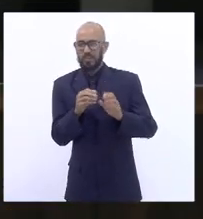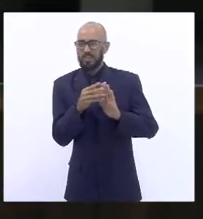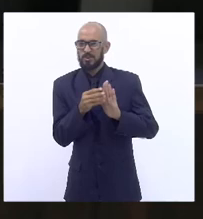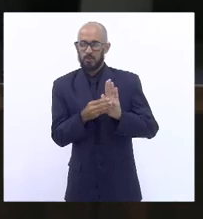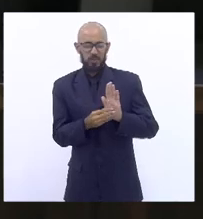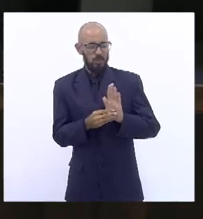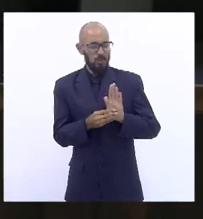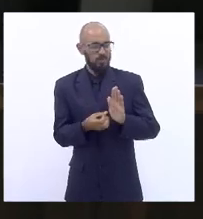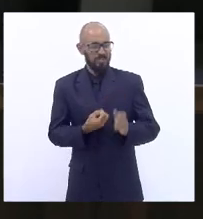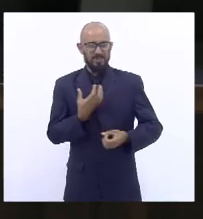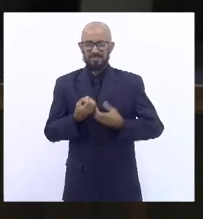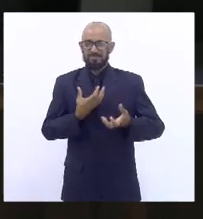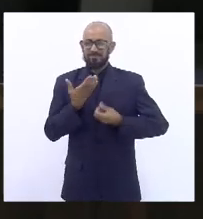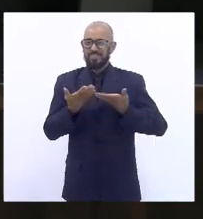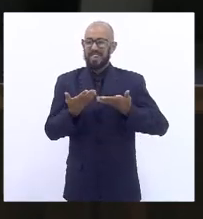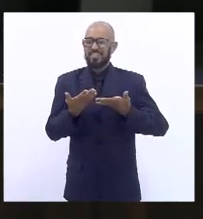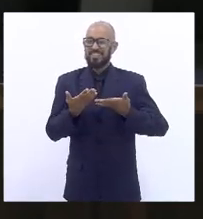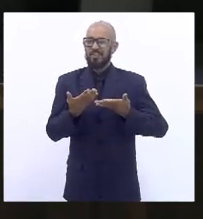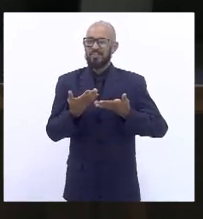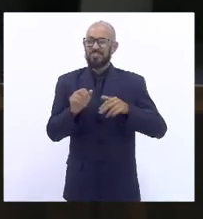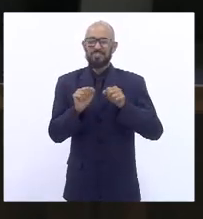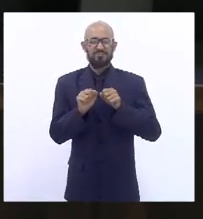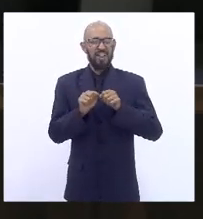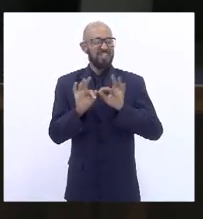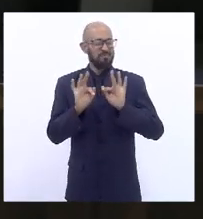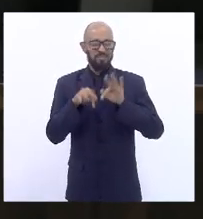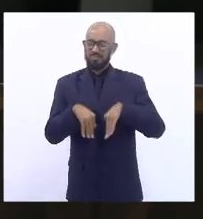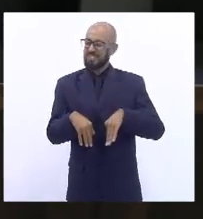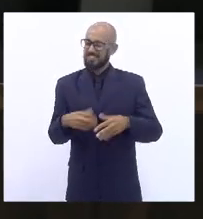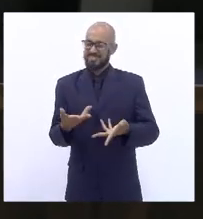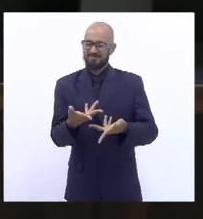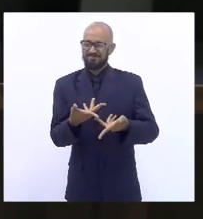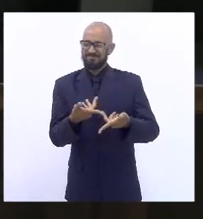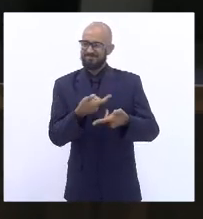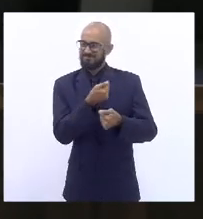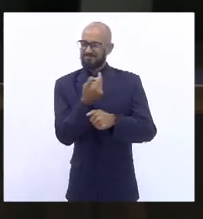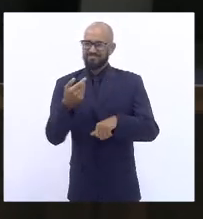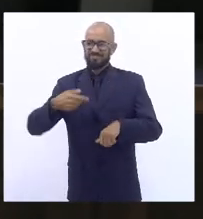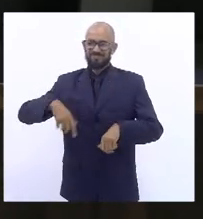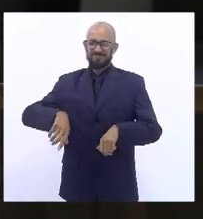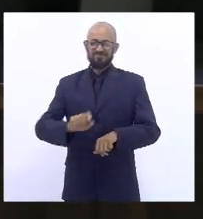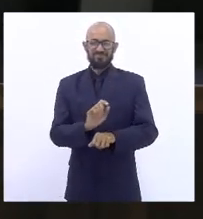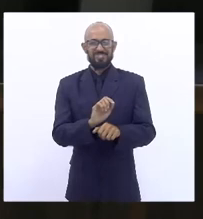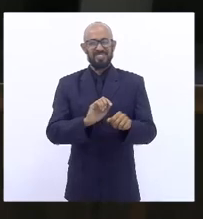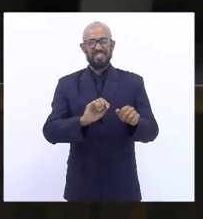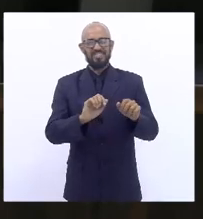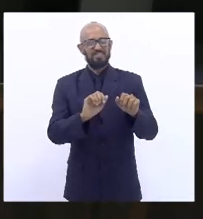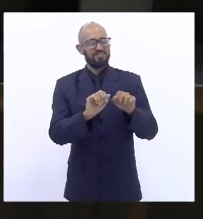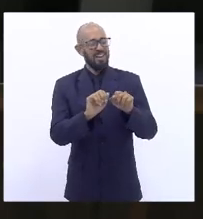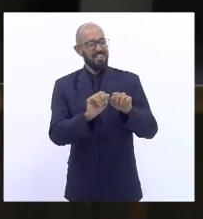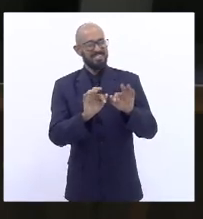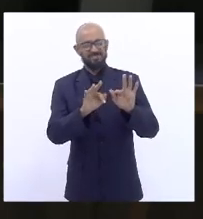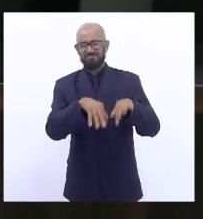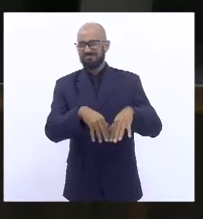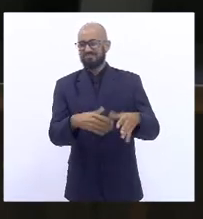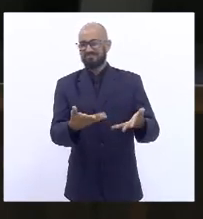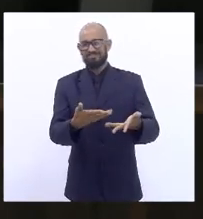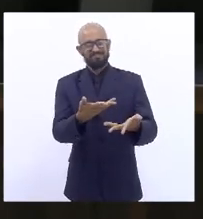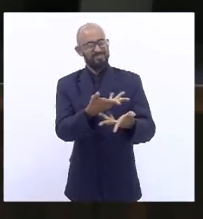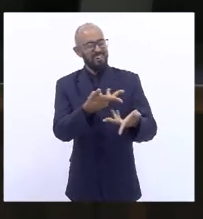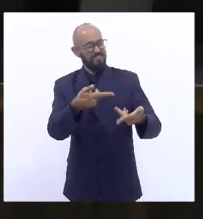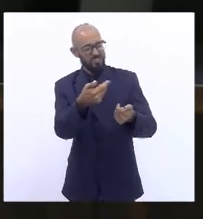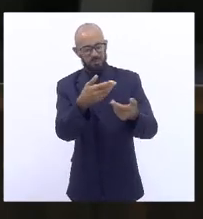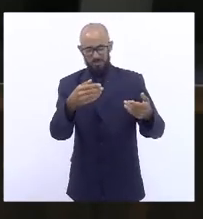essa inspiração, ainda faz um fecho com Dom Pedro Casal d'Águila, que fecho